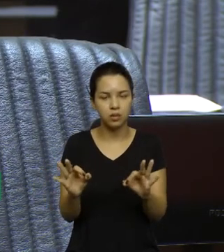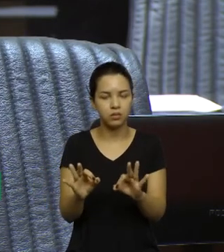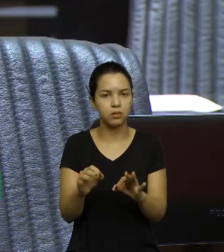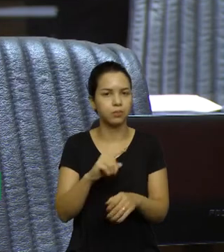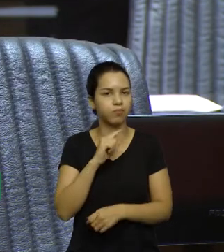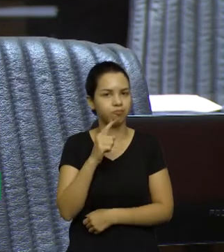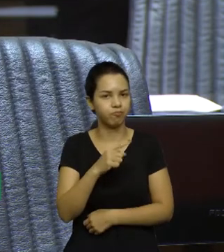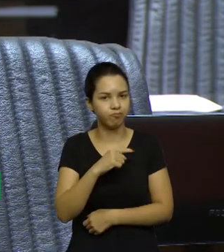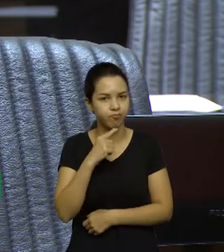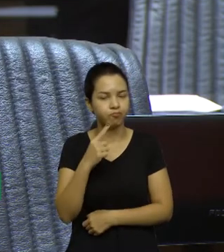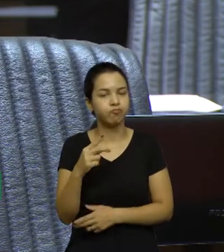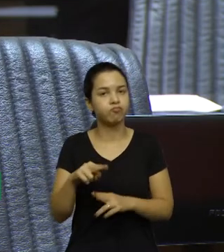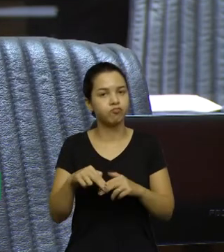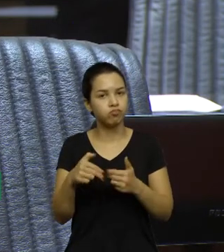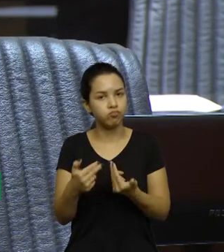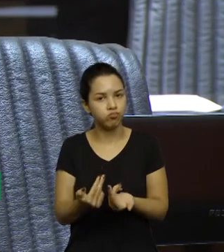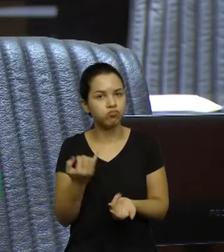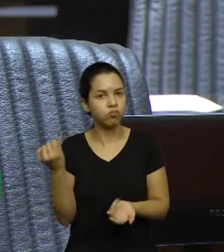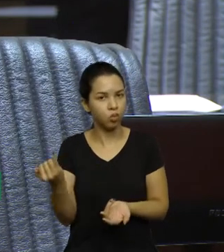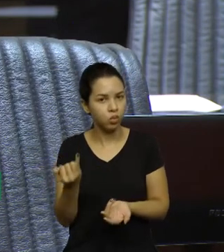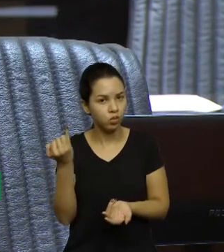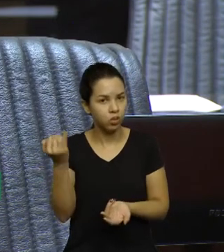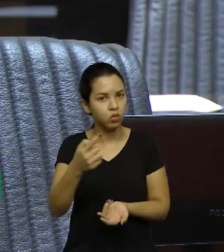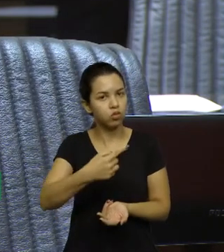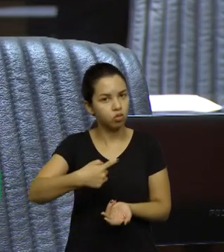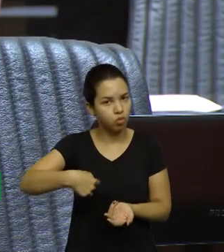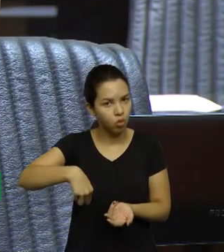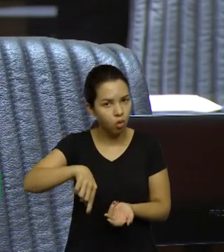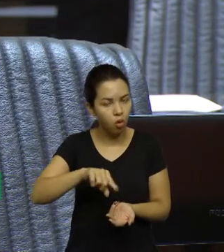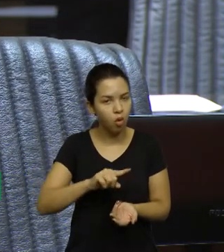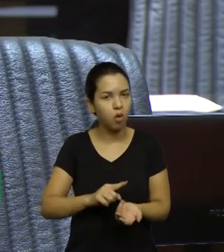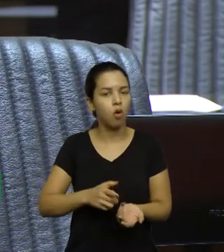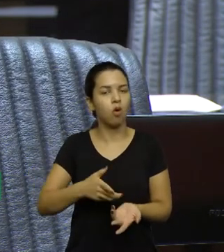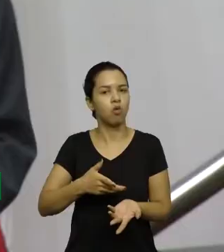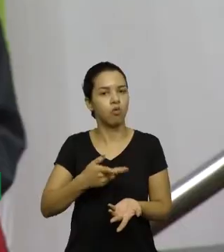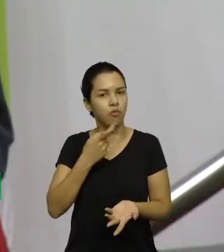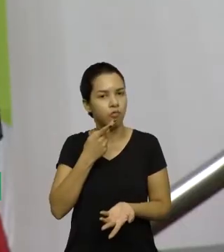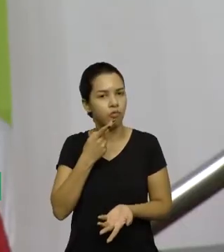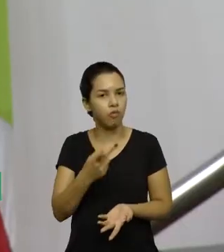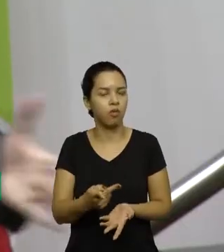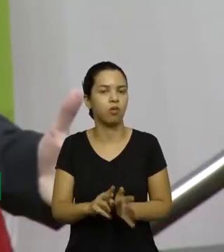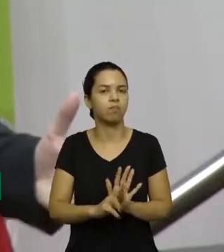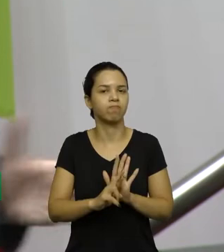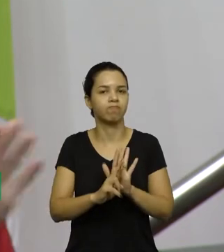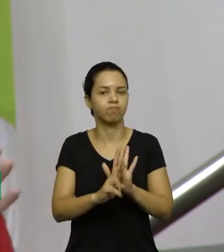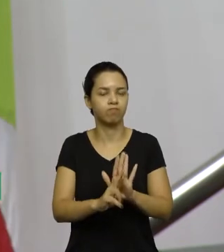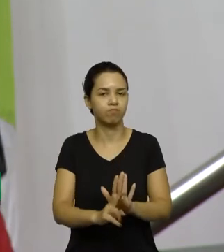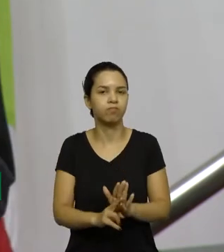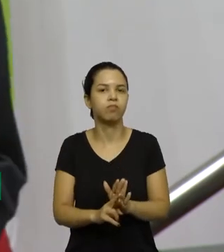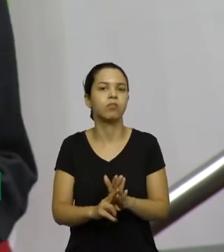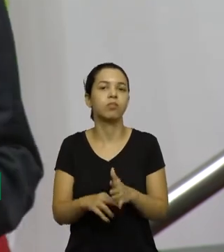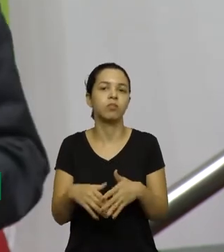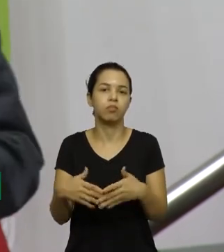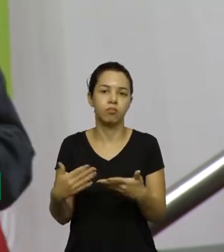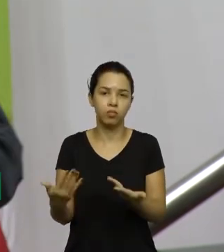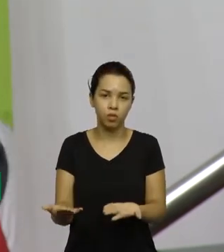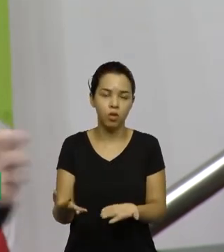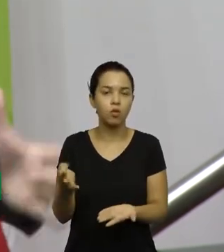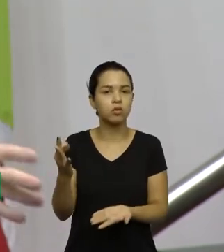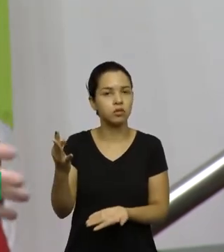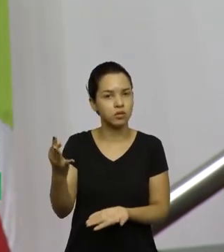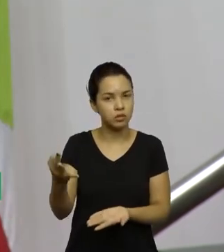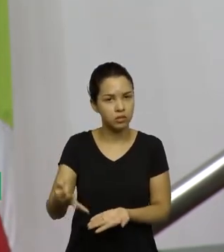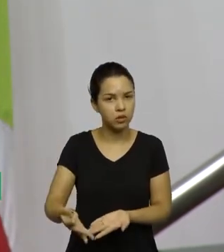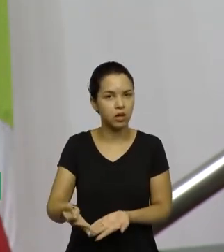em nome dessas regiões, em prol das rodovias e daquilo que é a obrigação do Estado fazer. Parabéns. É, o deputado Adriano, é isso que Vossa Excelência fala,